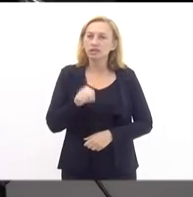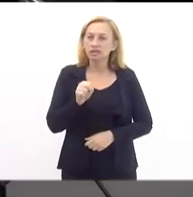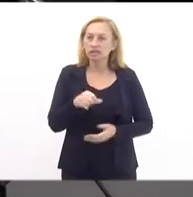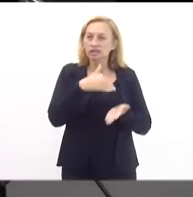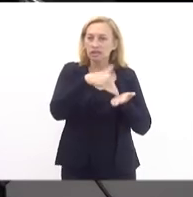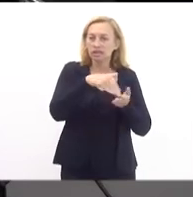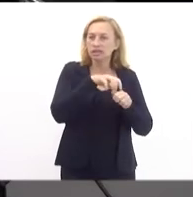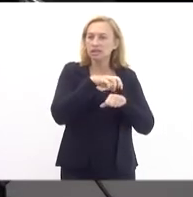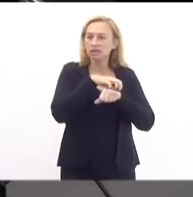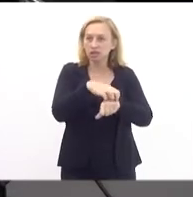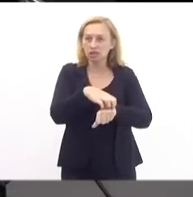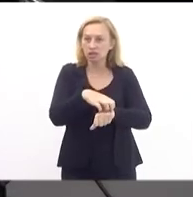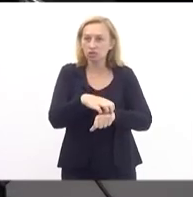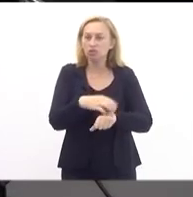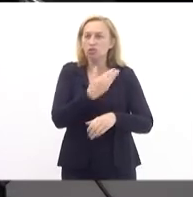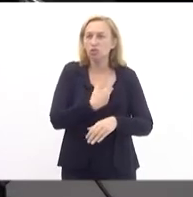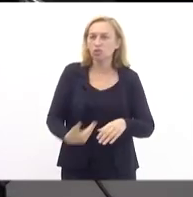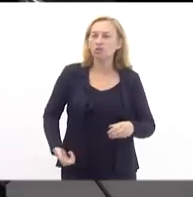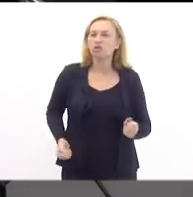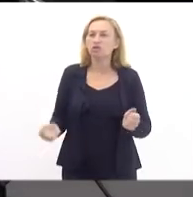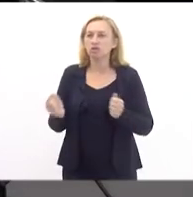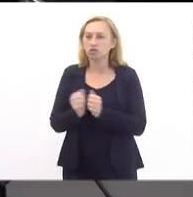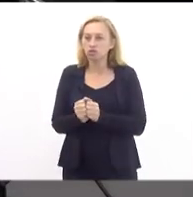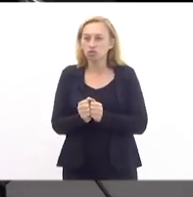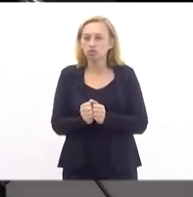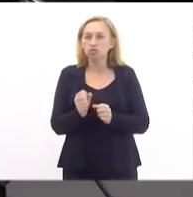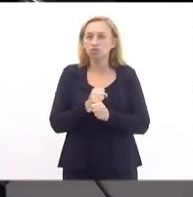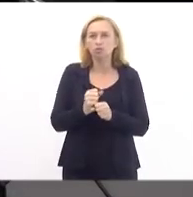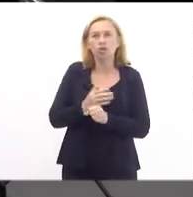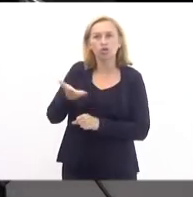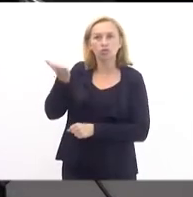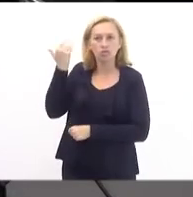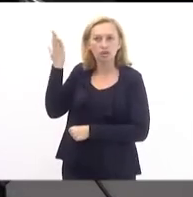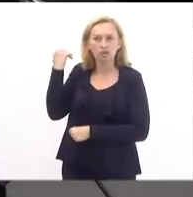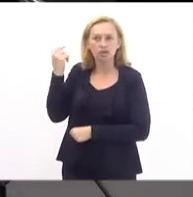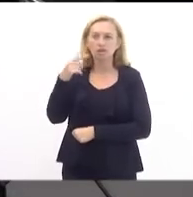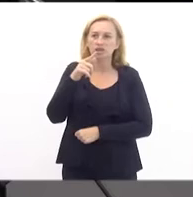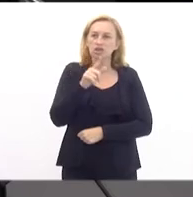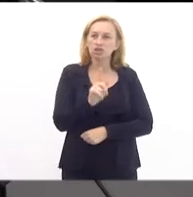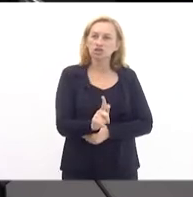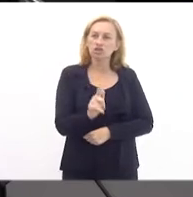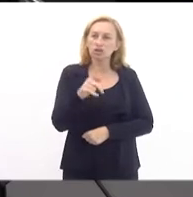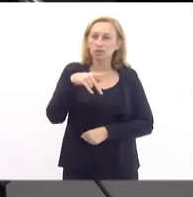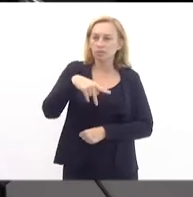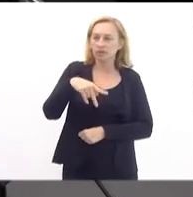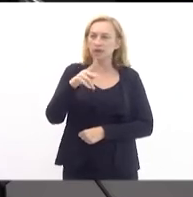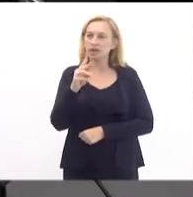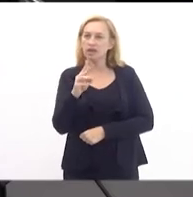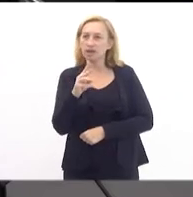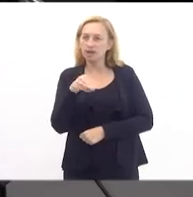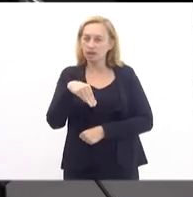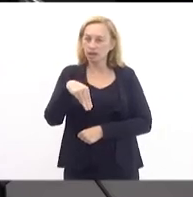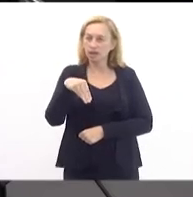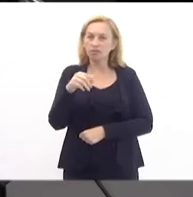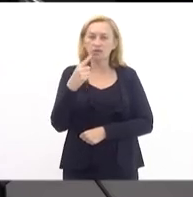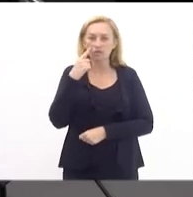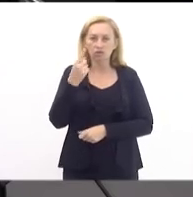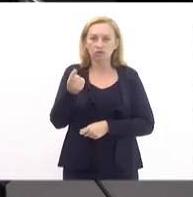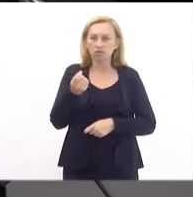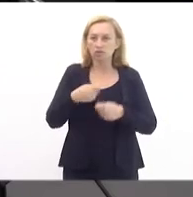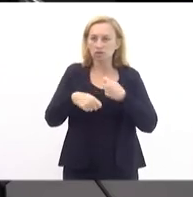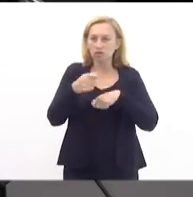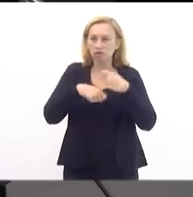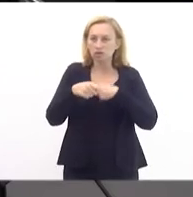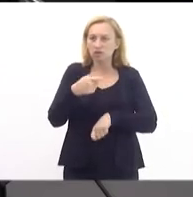de Transportes, né, o governo atuou no ano passado, porque o IGPM descolou muito da realidade econômica, ele